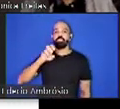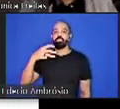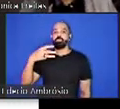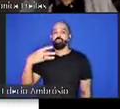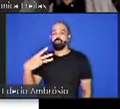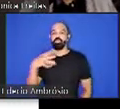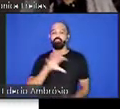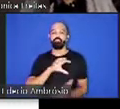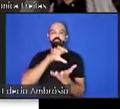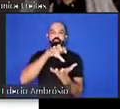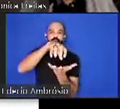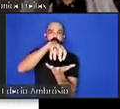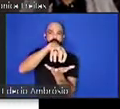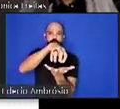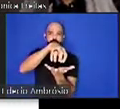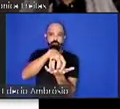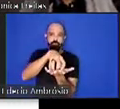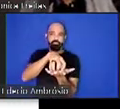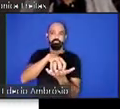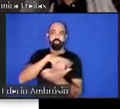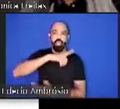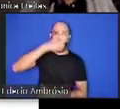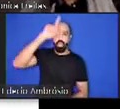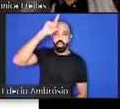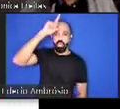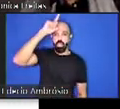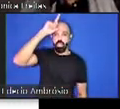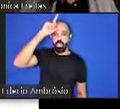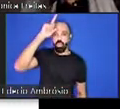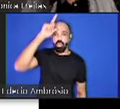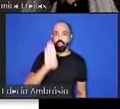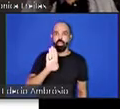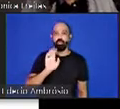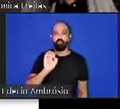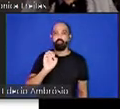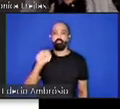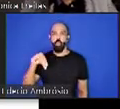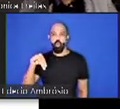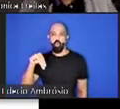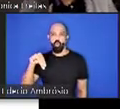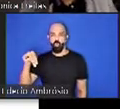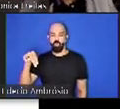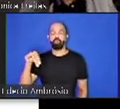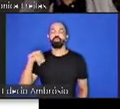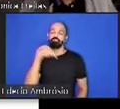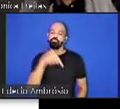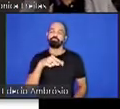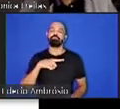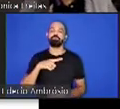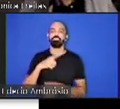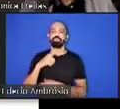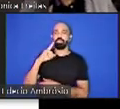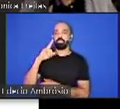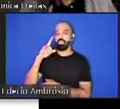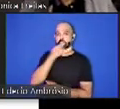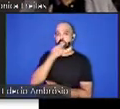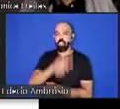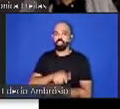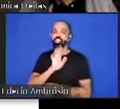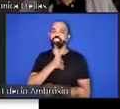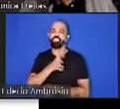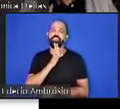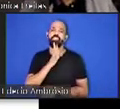na Alemanha, né? Ela também preza por essas características, né, que o Alexander von Humboldt já apresentava.